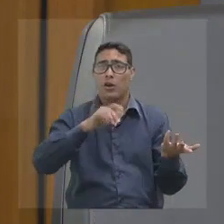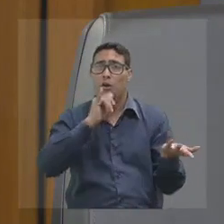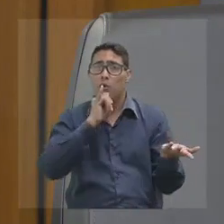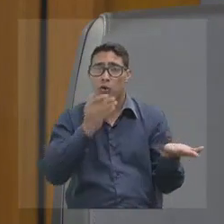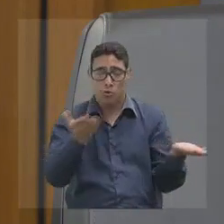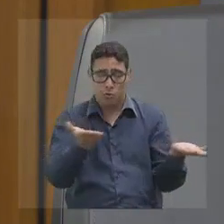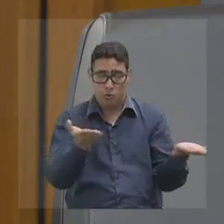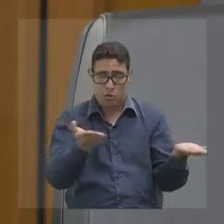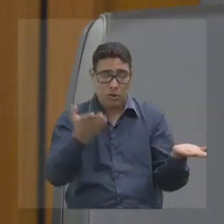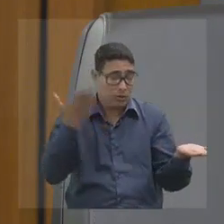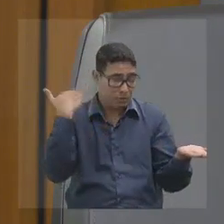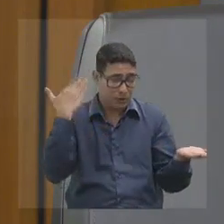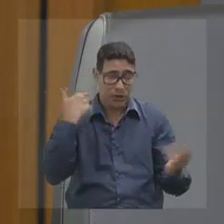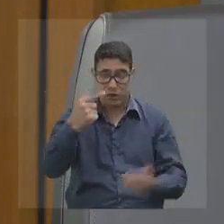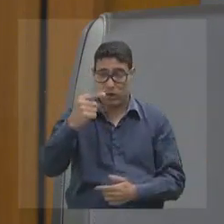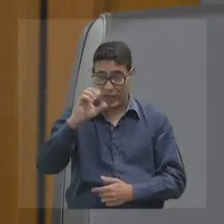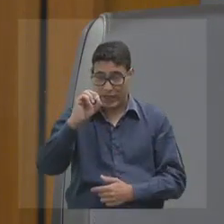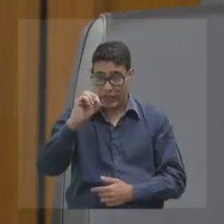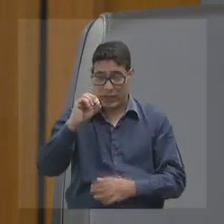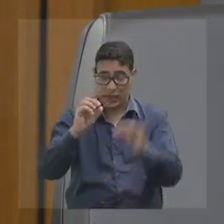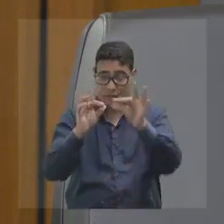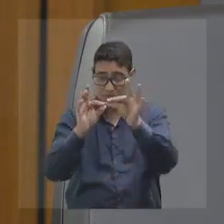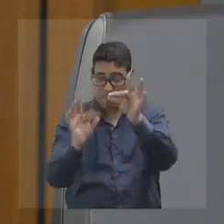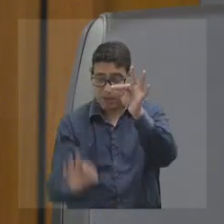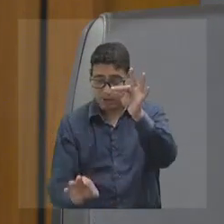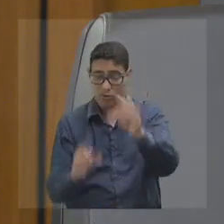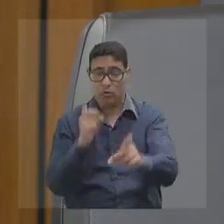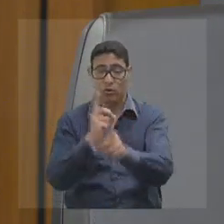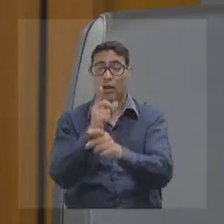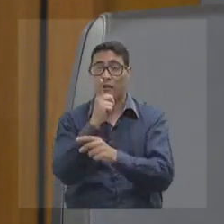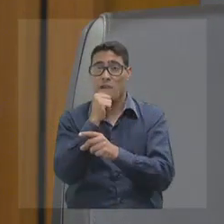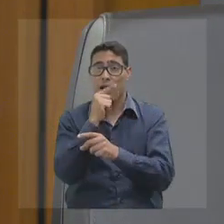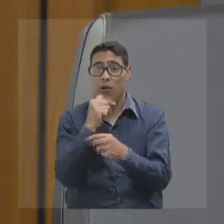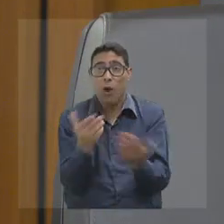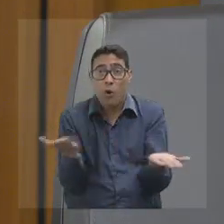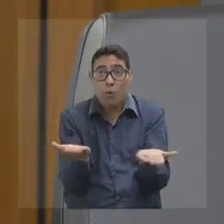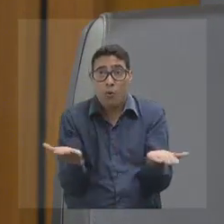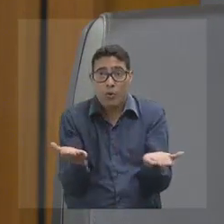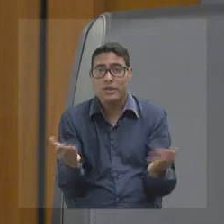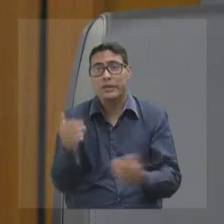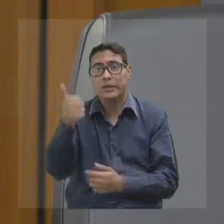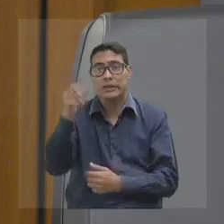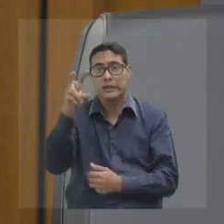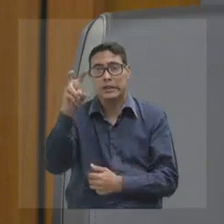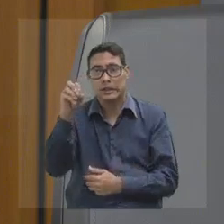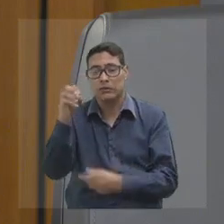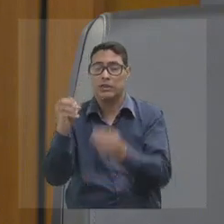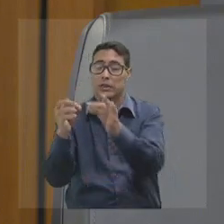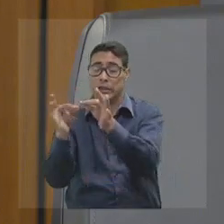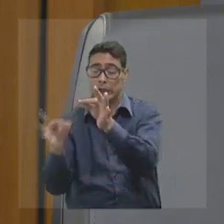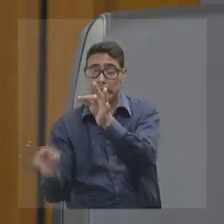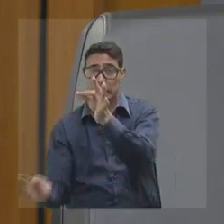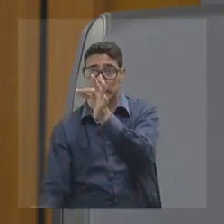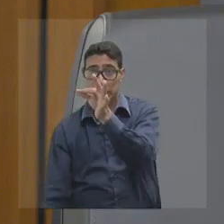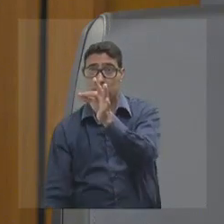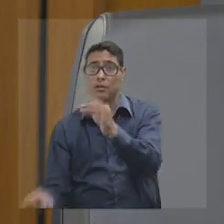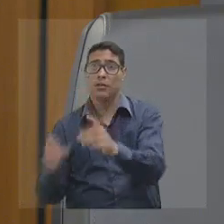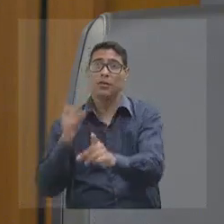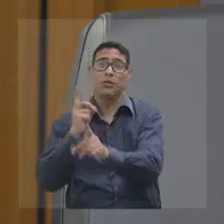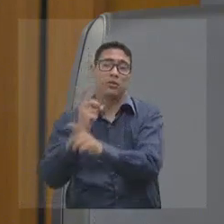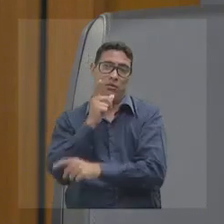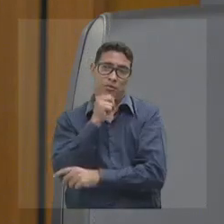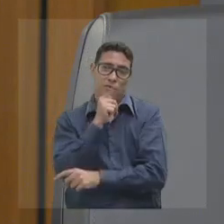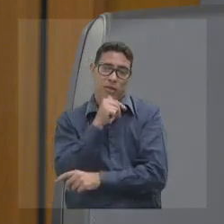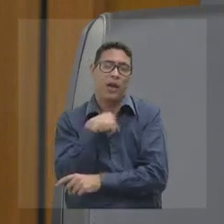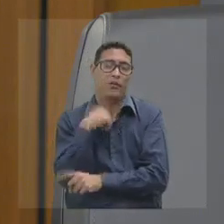parlamentar 150 metros não tem água nós precisamos rever as tecnologias e precisamos inclusive não só